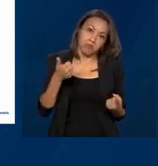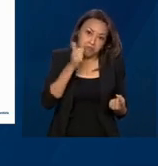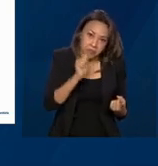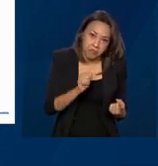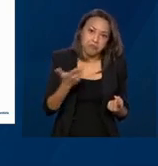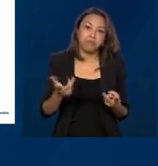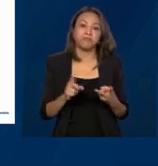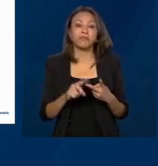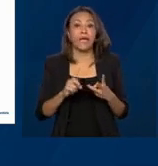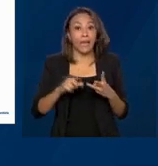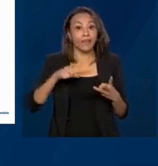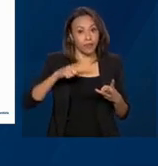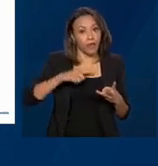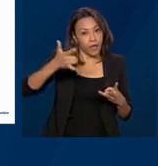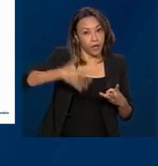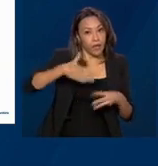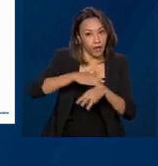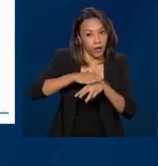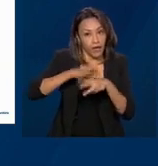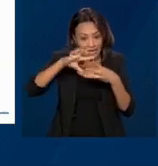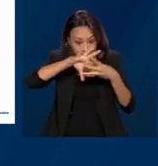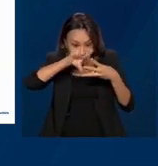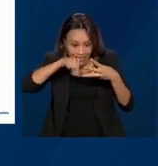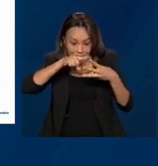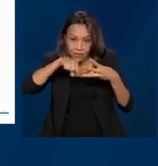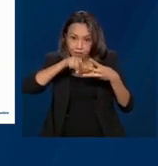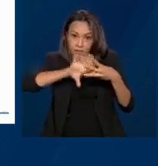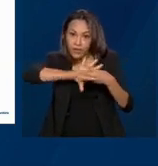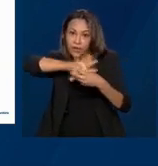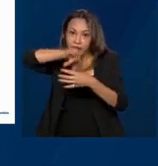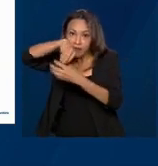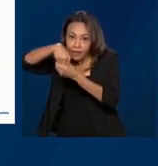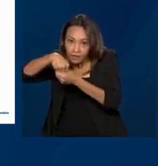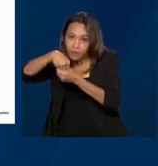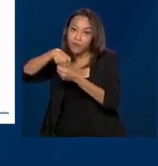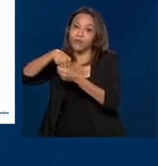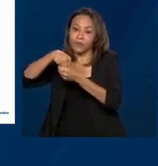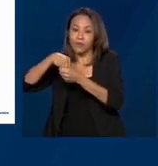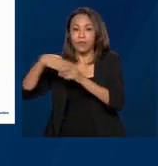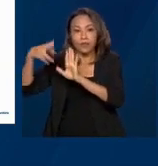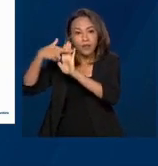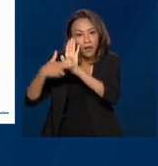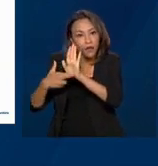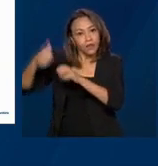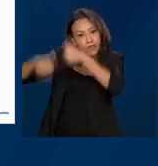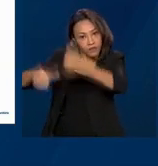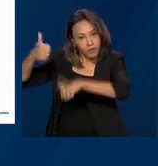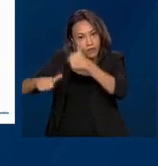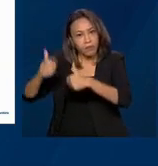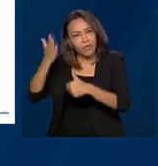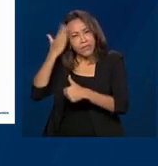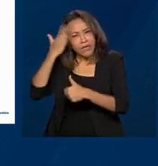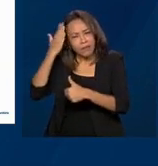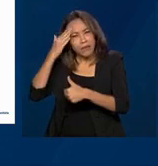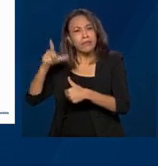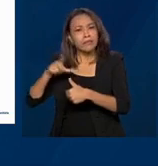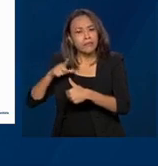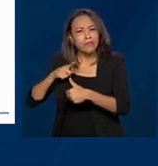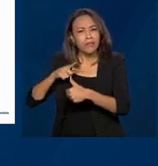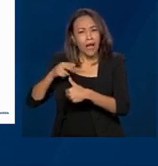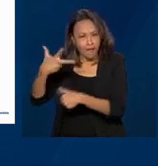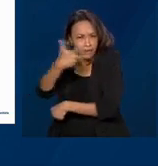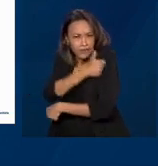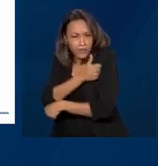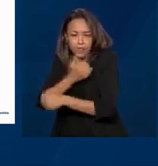tem comorbidade ou não, tudo isso esse modelo captura na hora de aferir a eficácia da vacina. Vamos